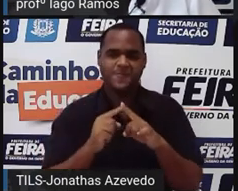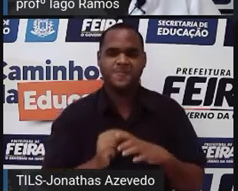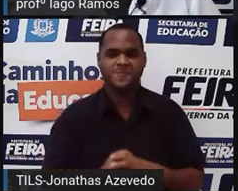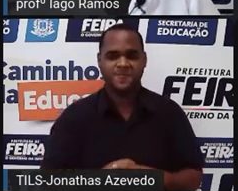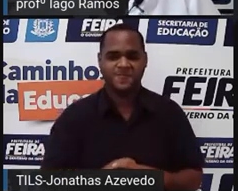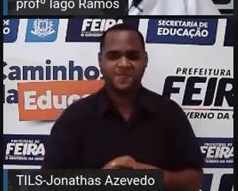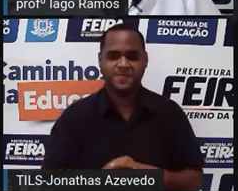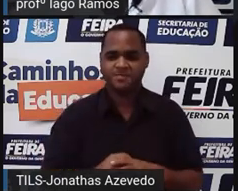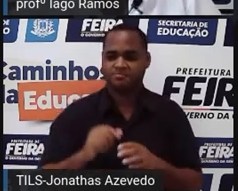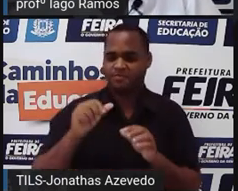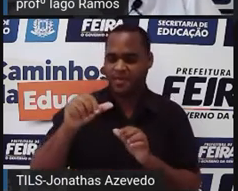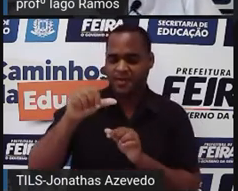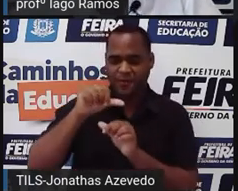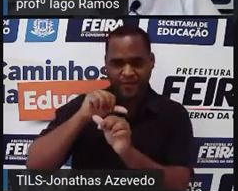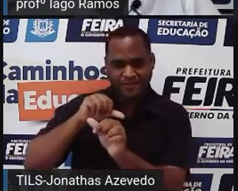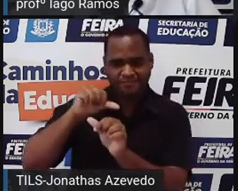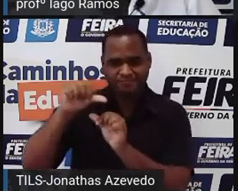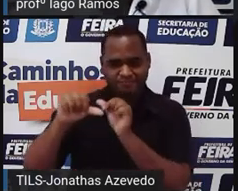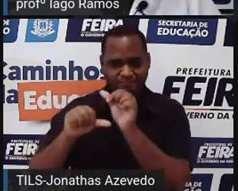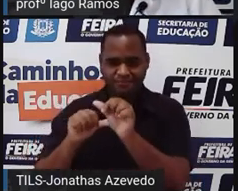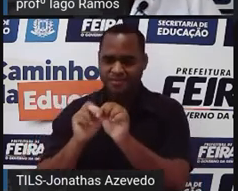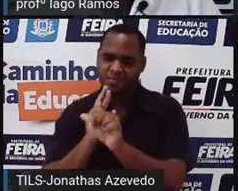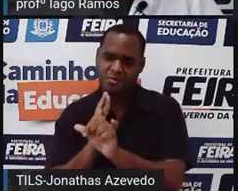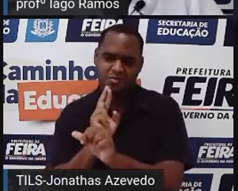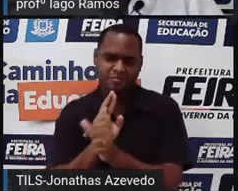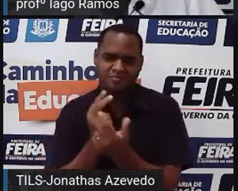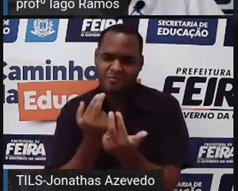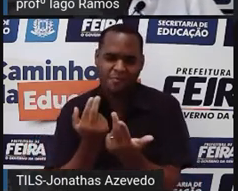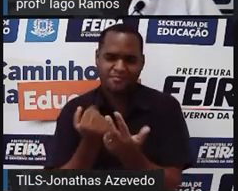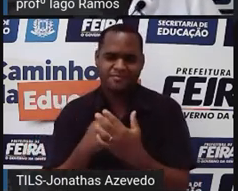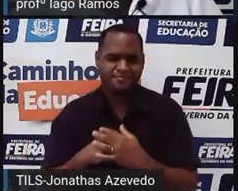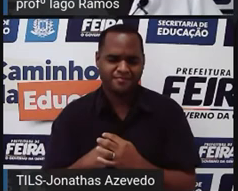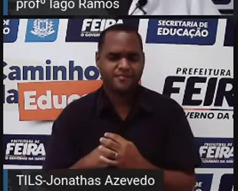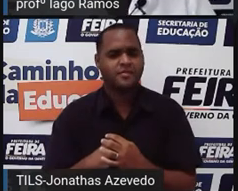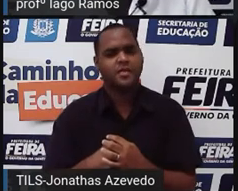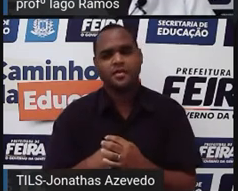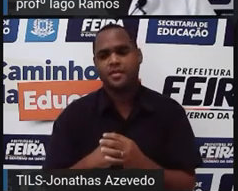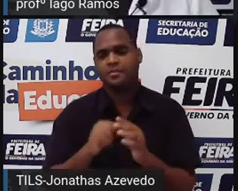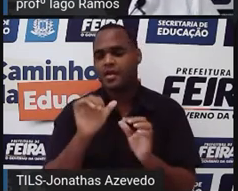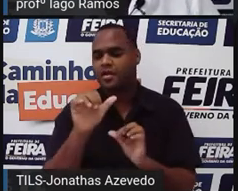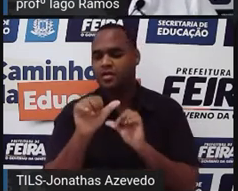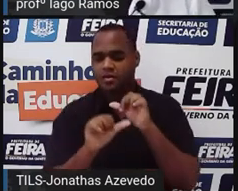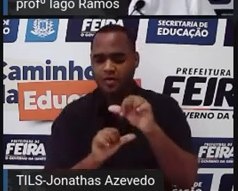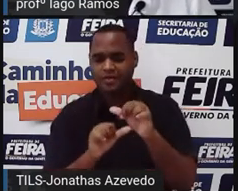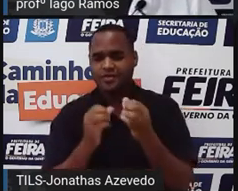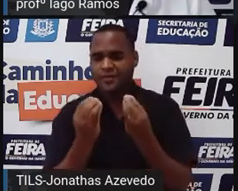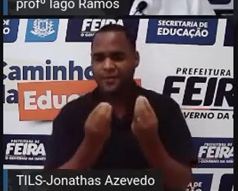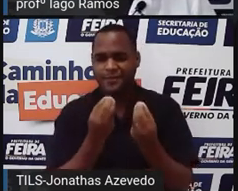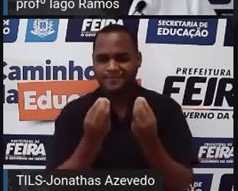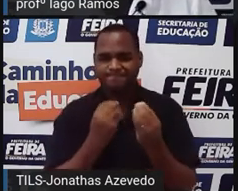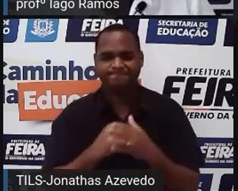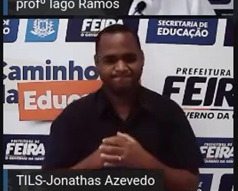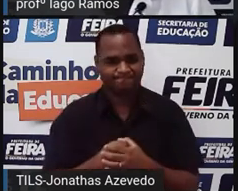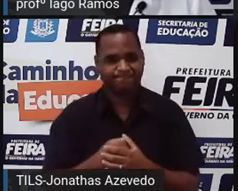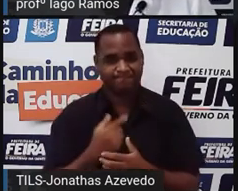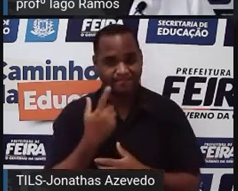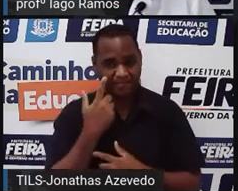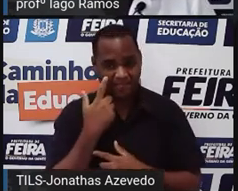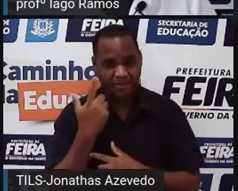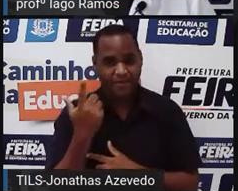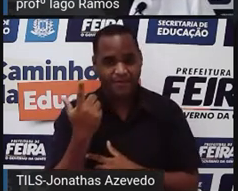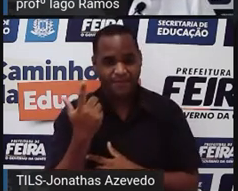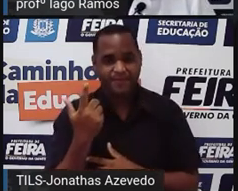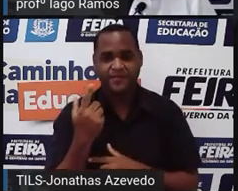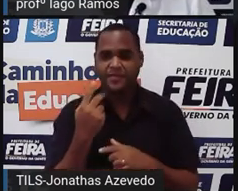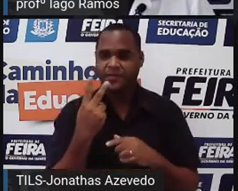A ordem dos fatores não altera o produto. E como é que eu vou trocar de posição? Eu vou fazer assim, ó. Eu vou multiplicar